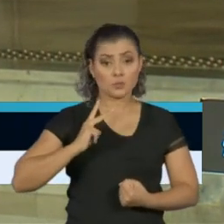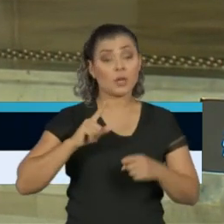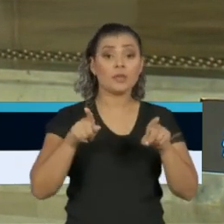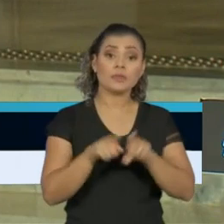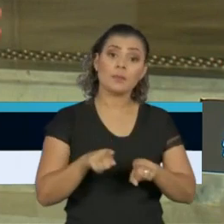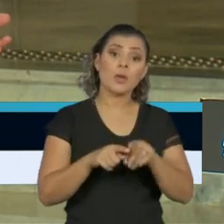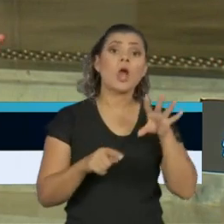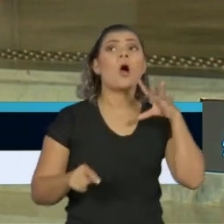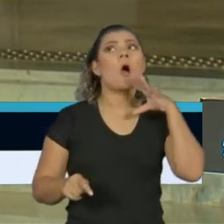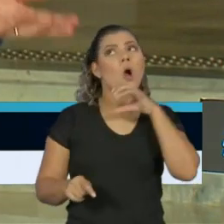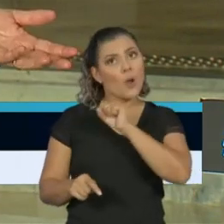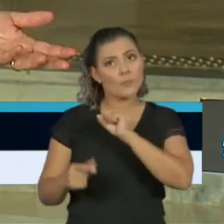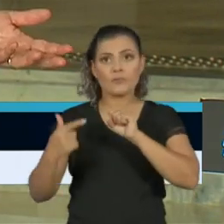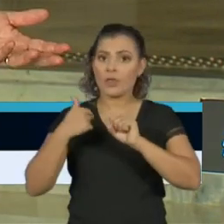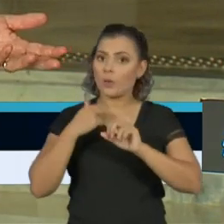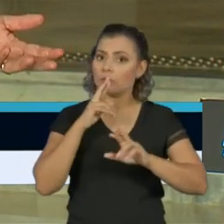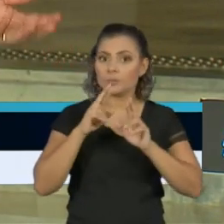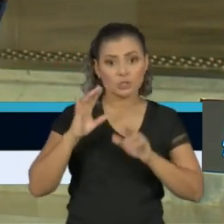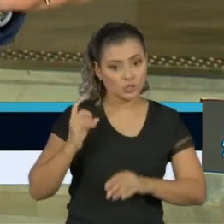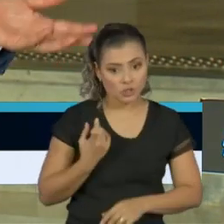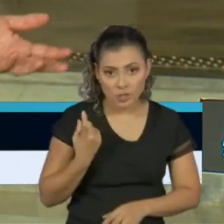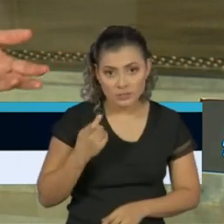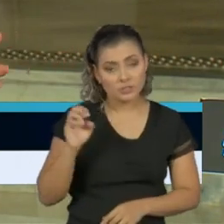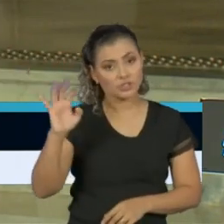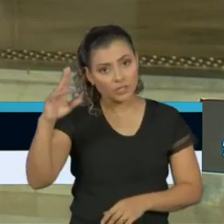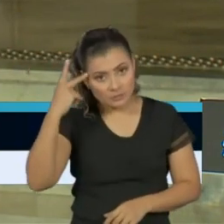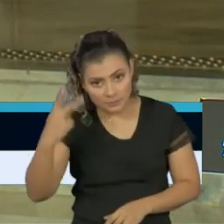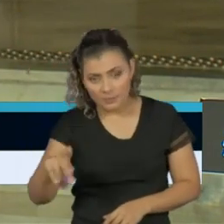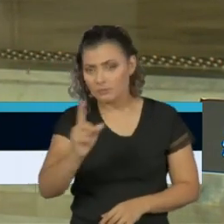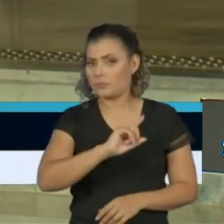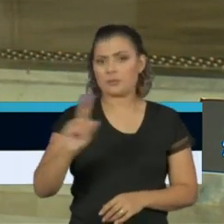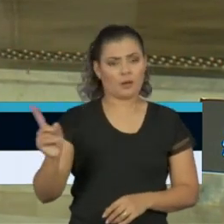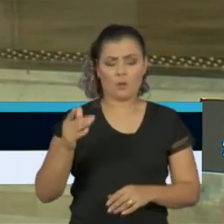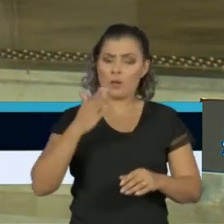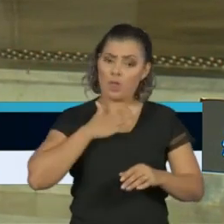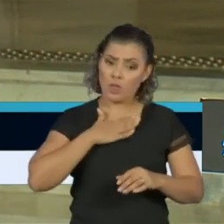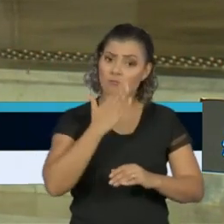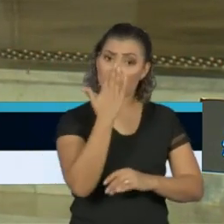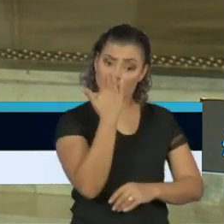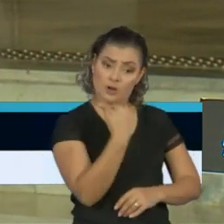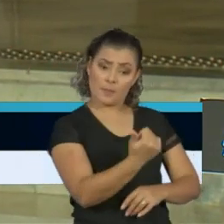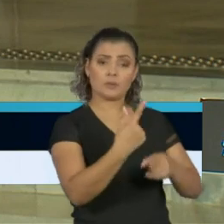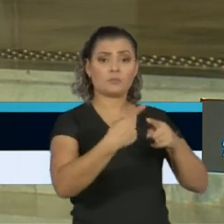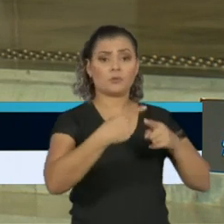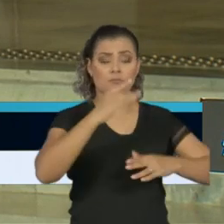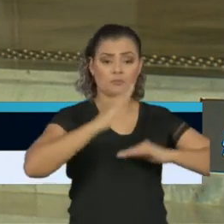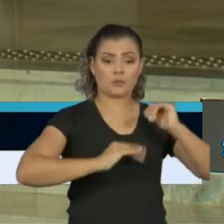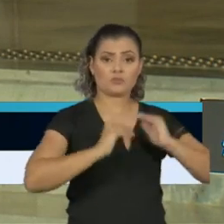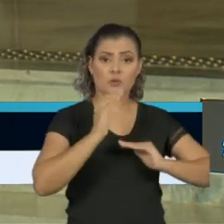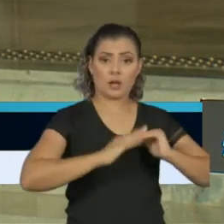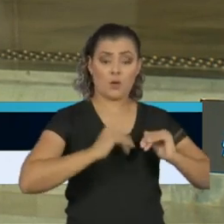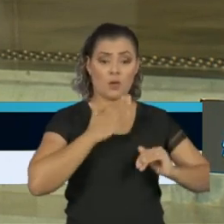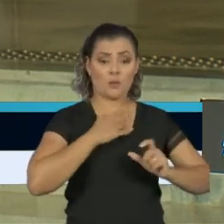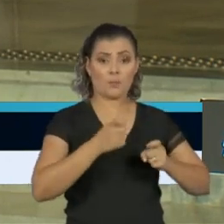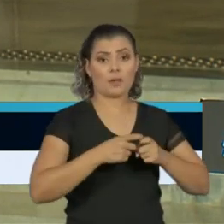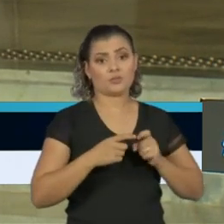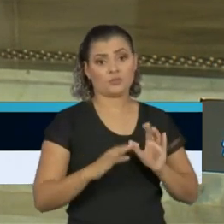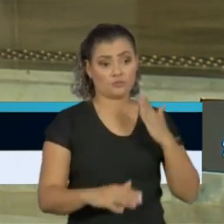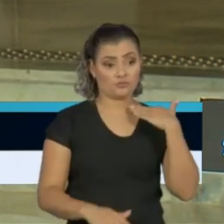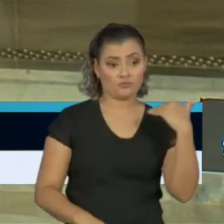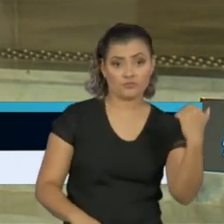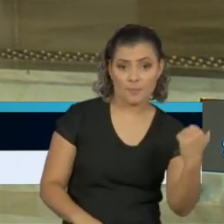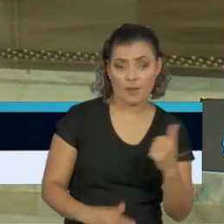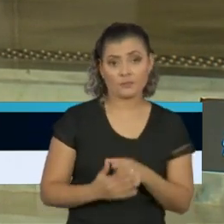obviamente eu não respondia nem pelo governo do Estado, nem pelo secretário. Eu fui chamado como infectologista.